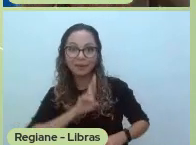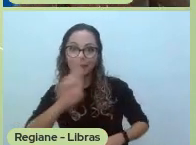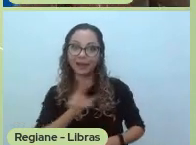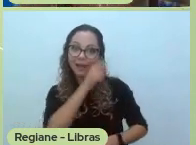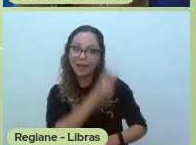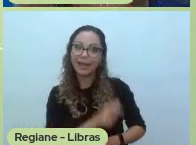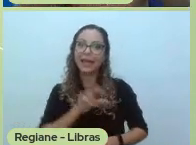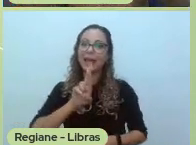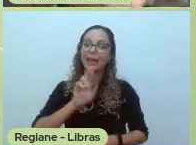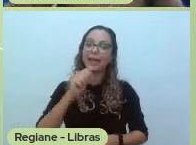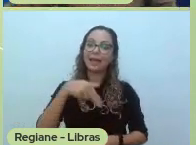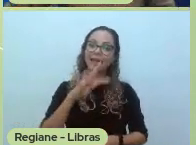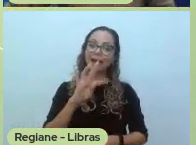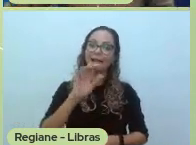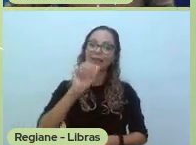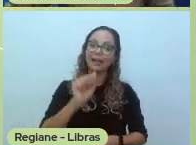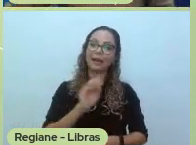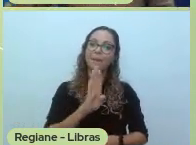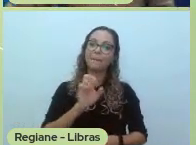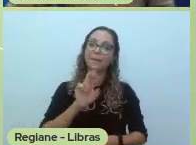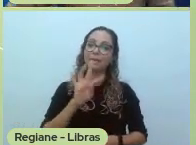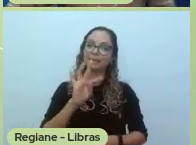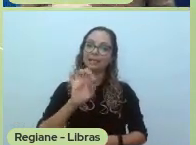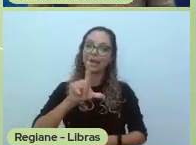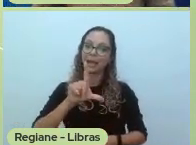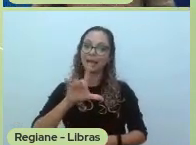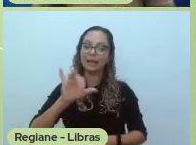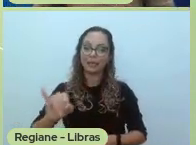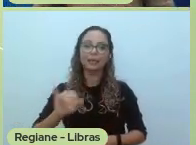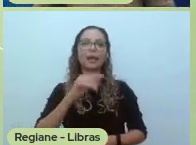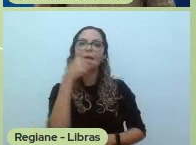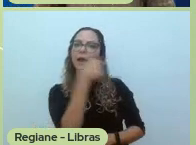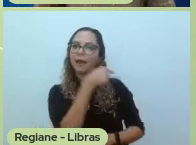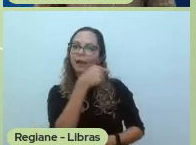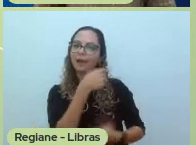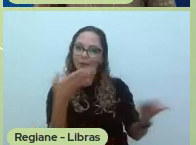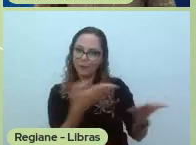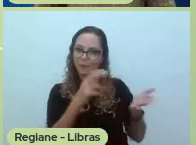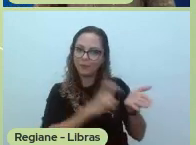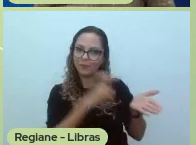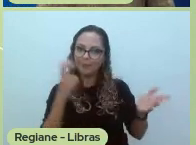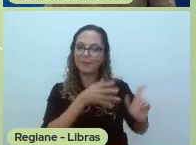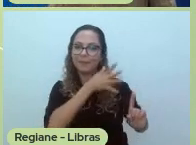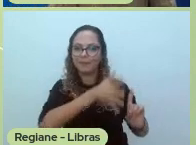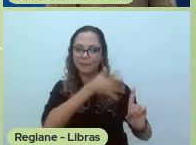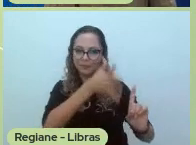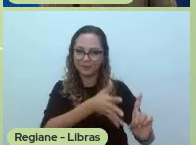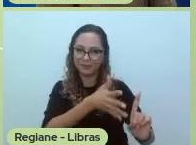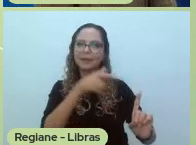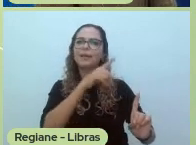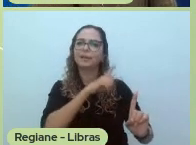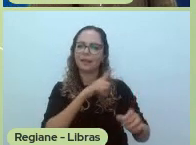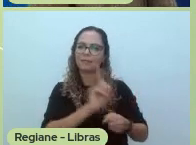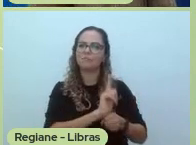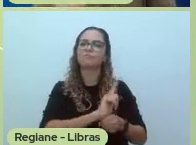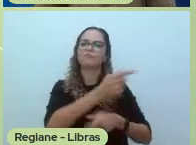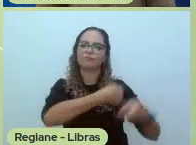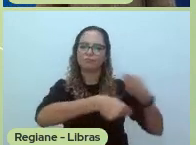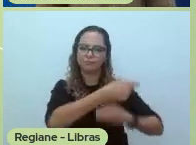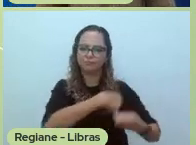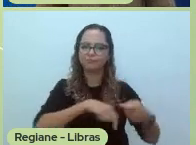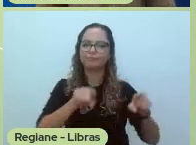manhã no painel de ESG, que está fazendo um trabalho de compliance, de sustentabilidade e governança incrível, que lidera a nossa comissão de